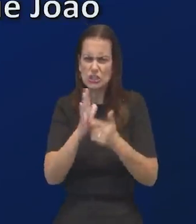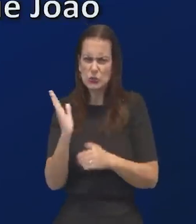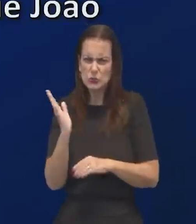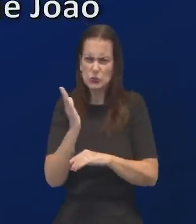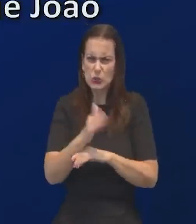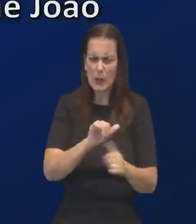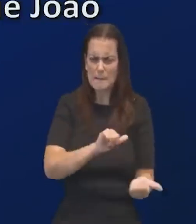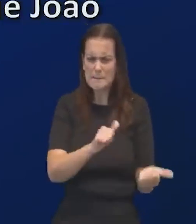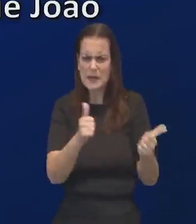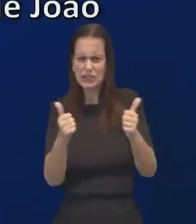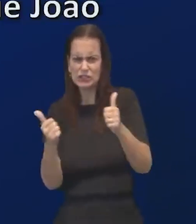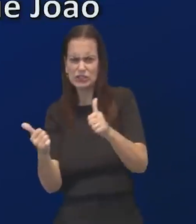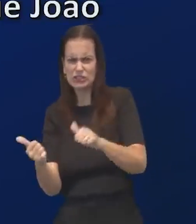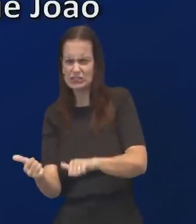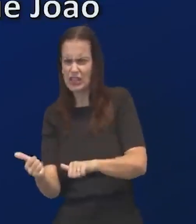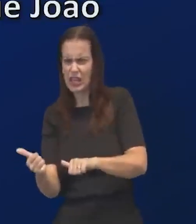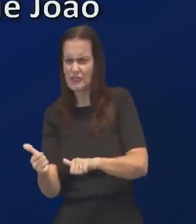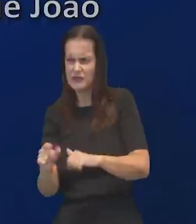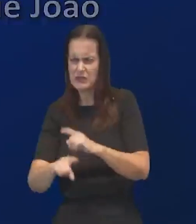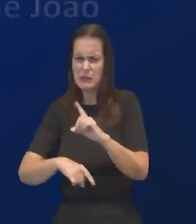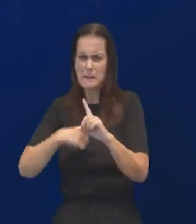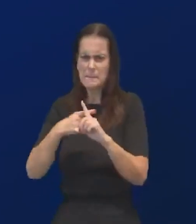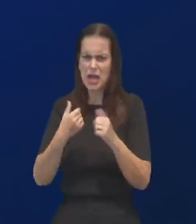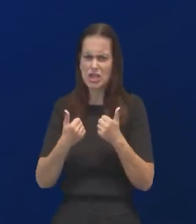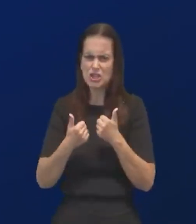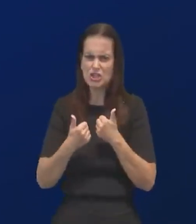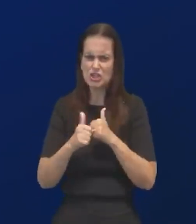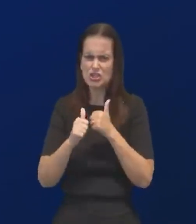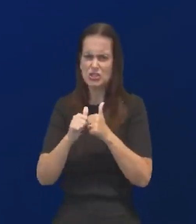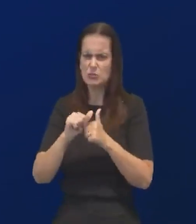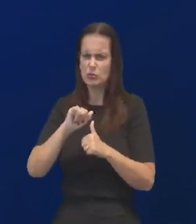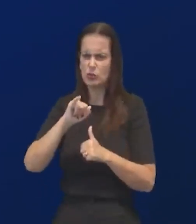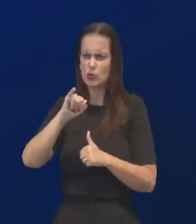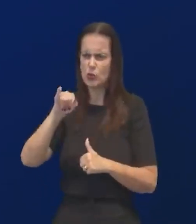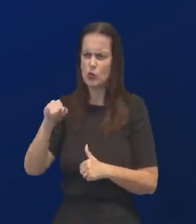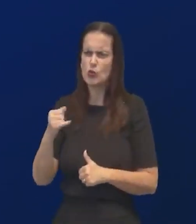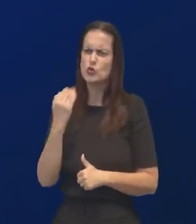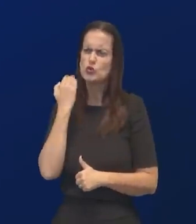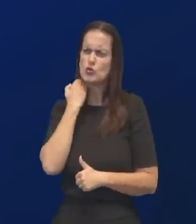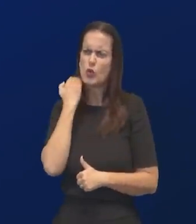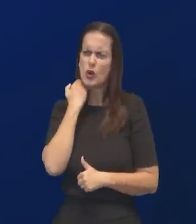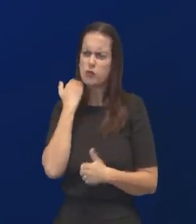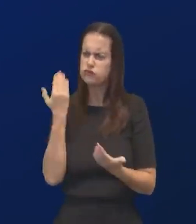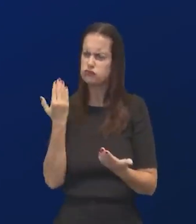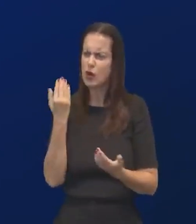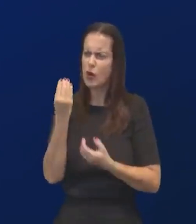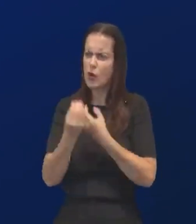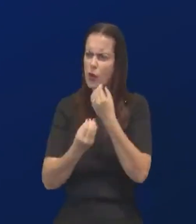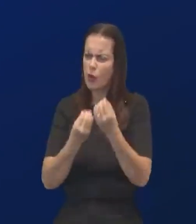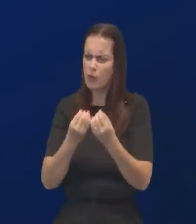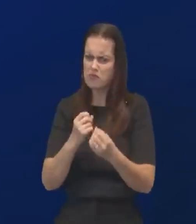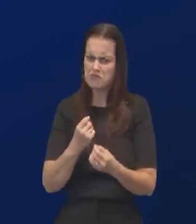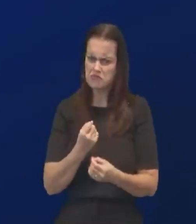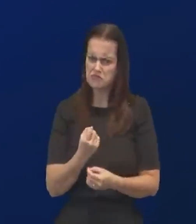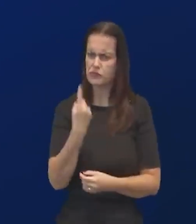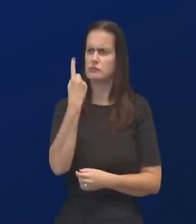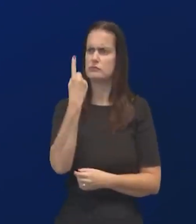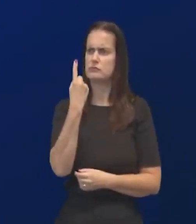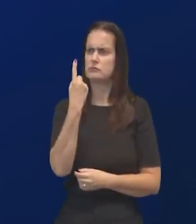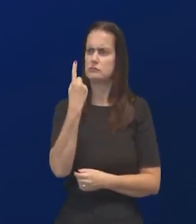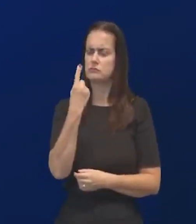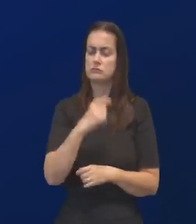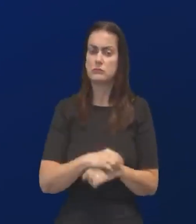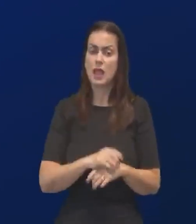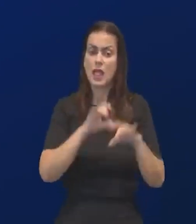e batizava mais discípulos do que João, ainda que Jesus mesmo não batizava mais os seus discípulos, deixou